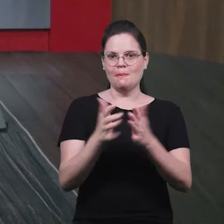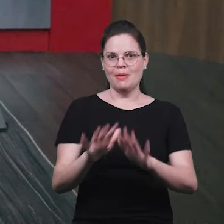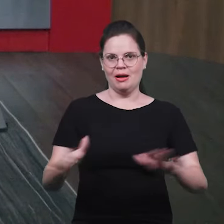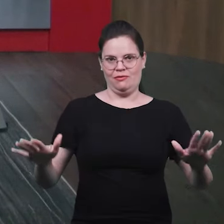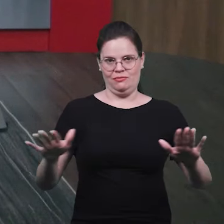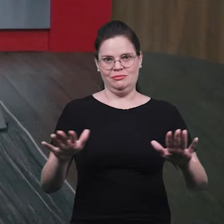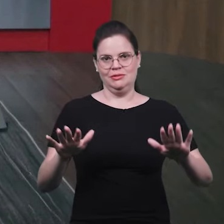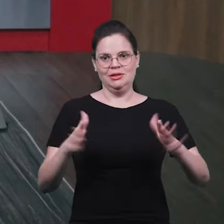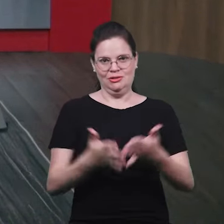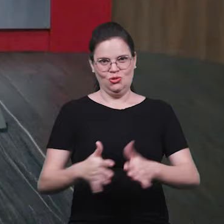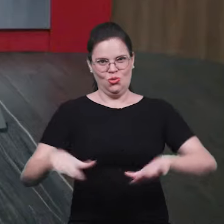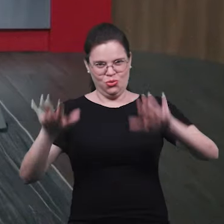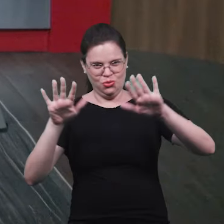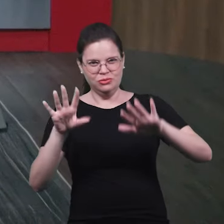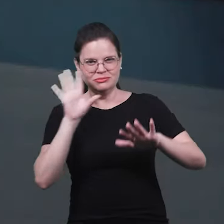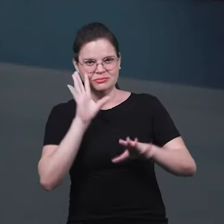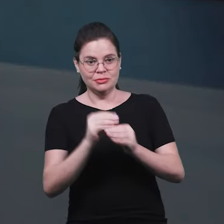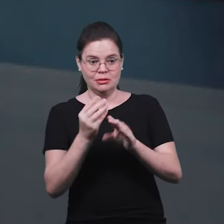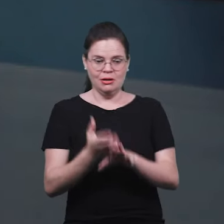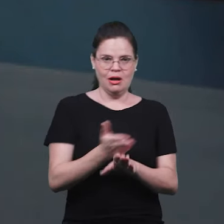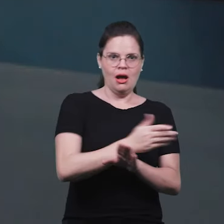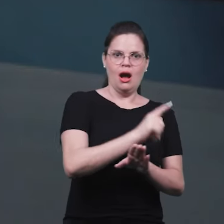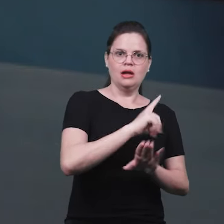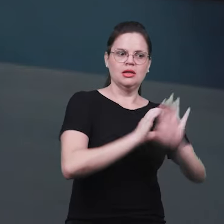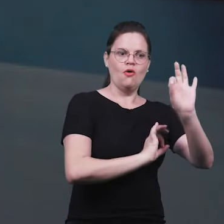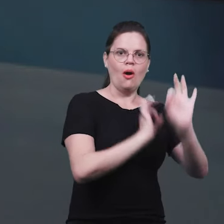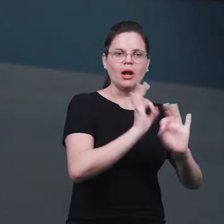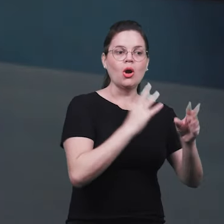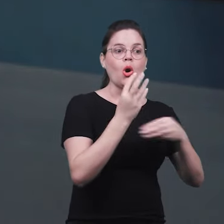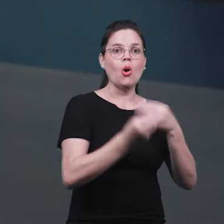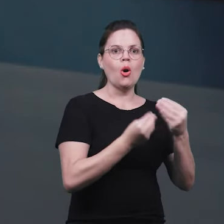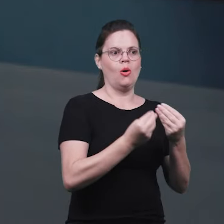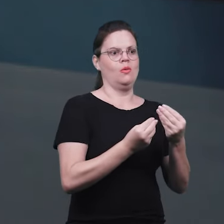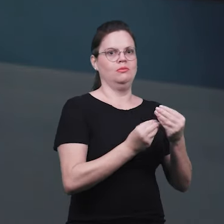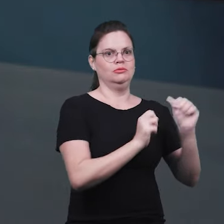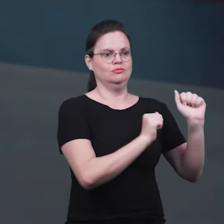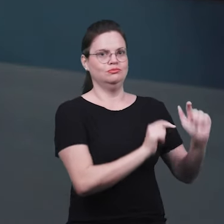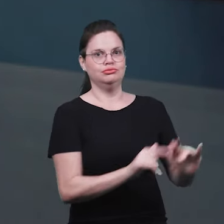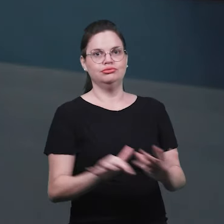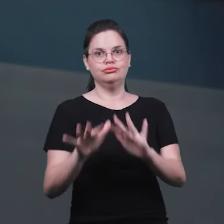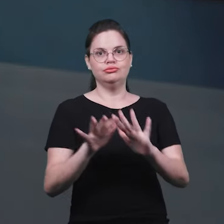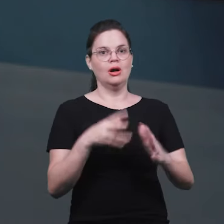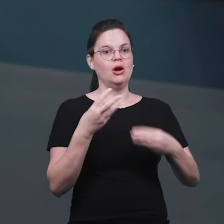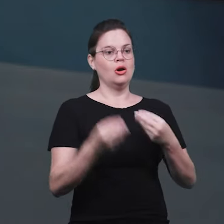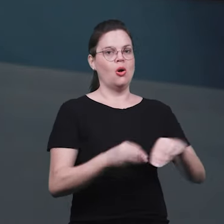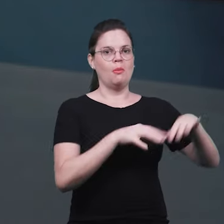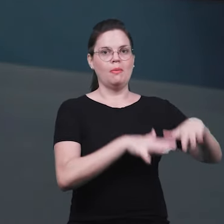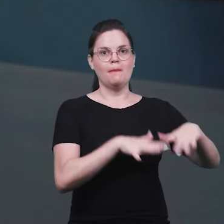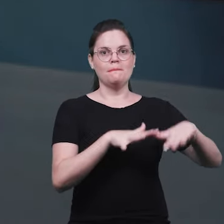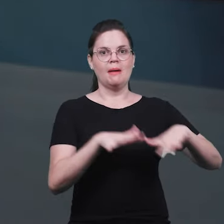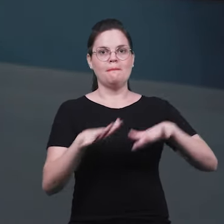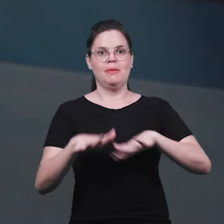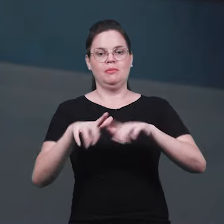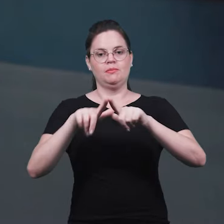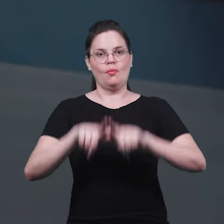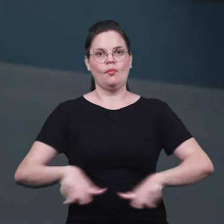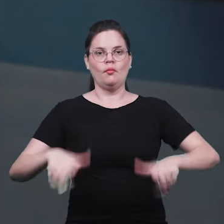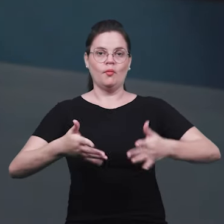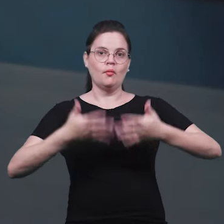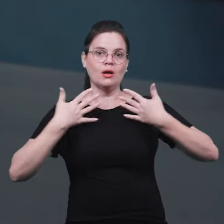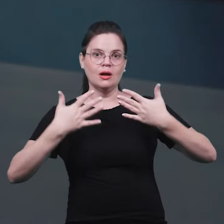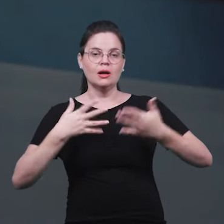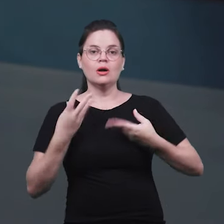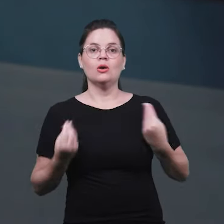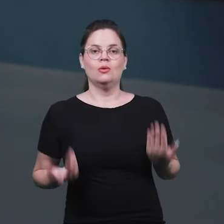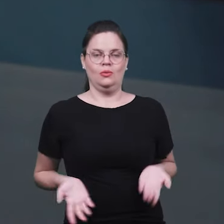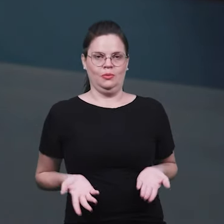para que houvesse suprimentos, para que houvesse uma organização nesse processo de marcha durante aqueles anos no deserto. Da mesma forma,